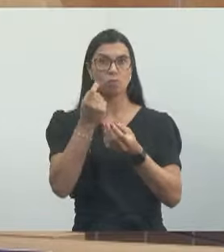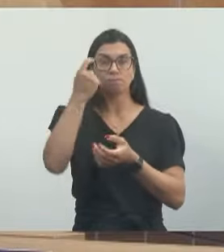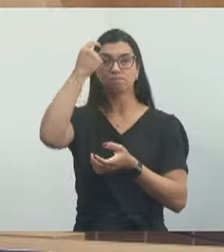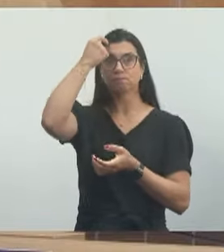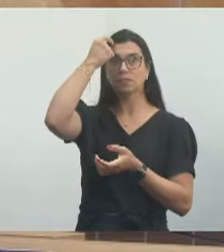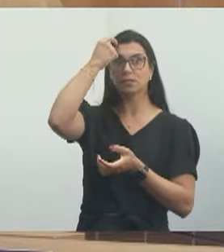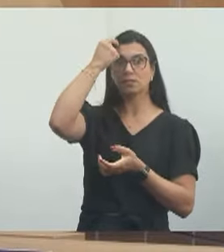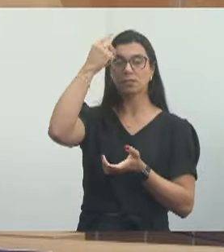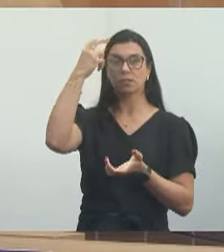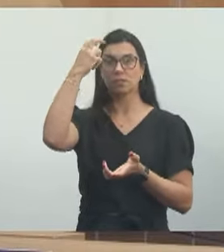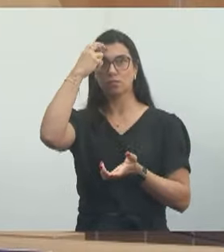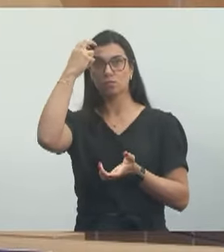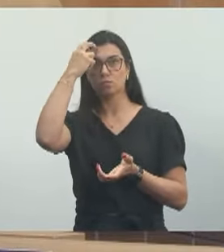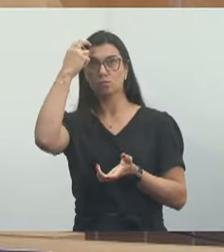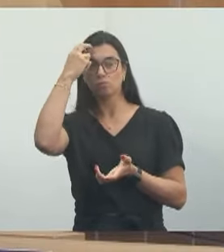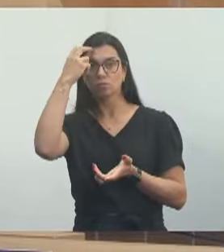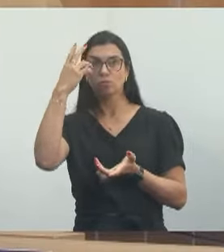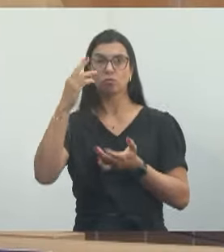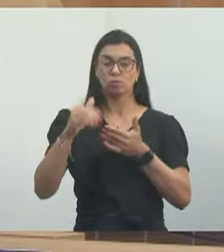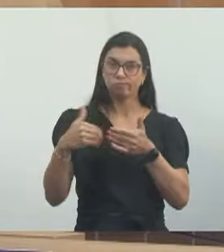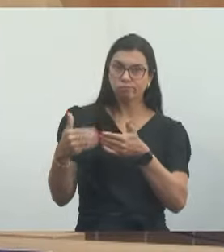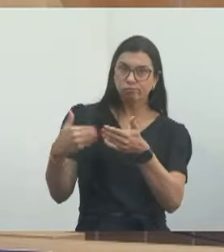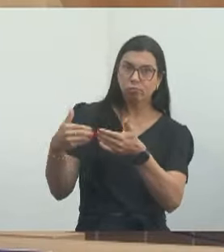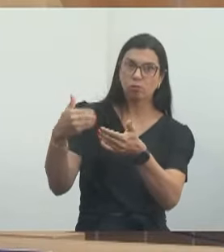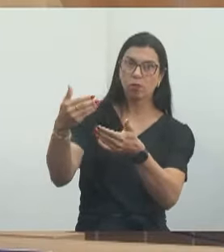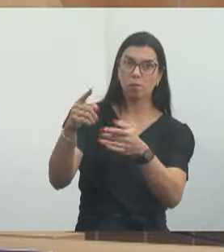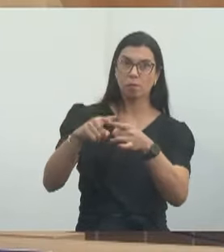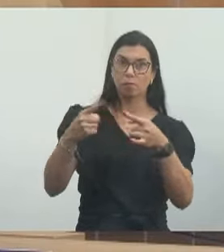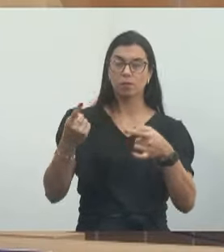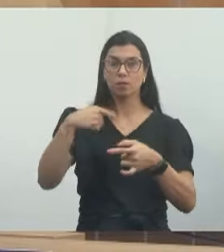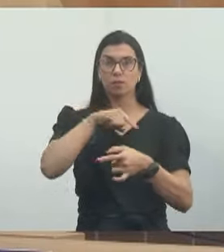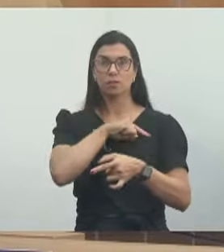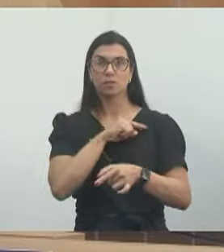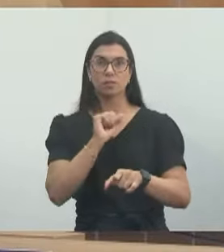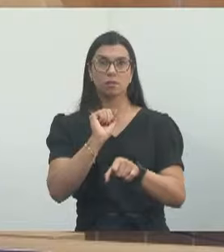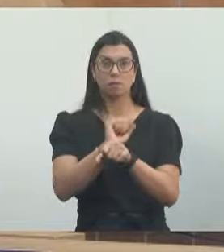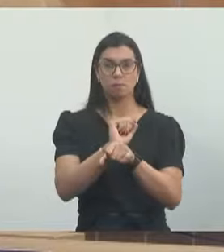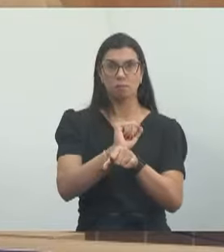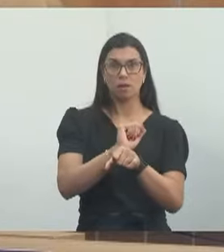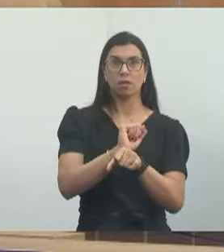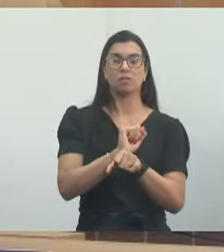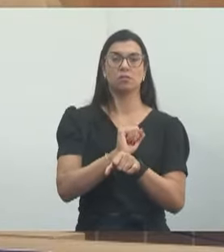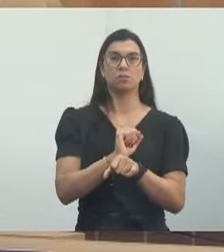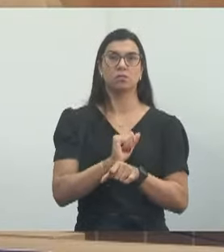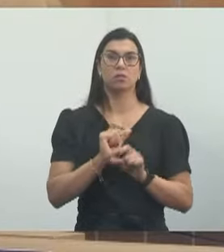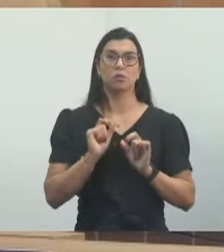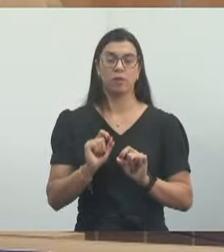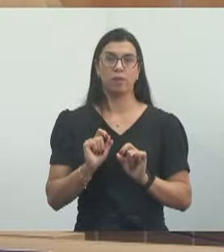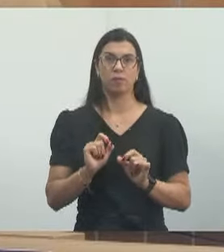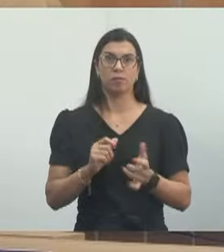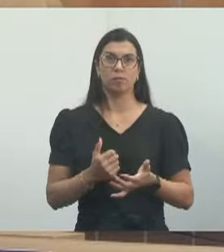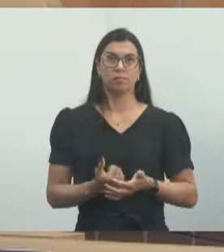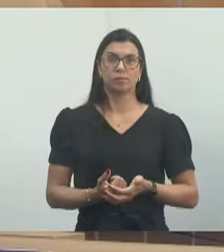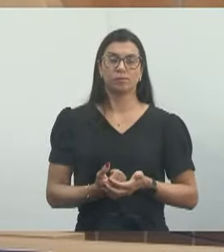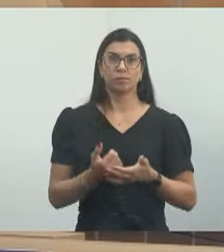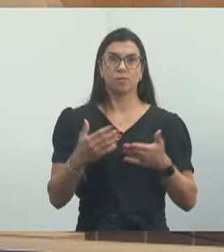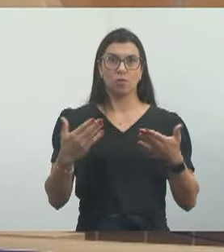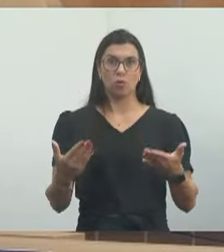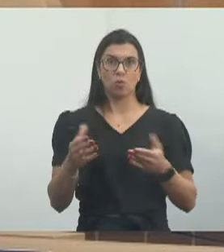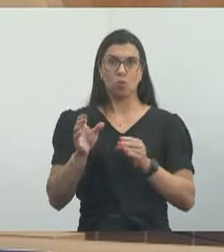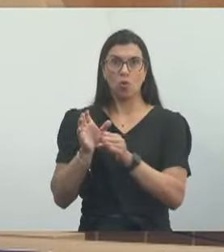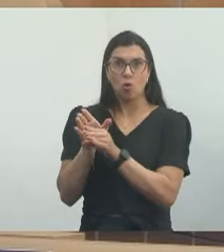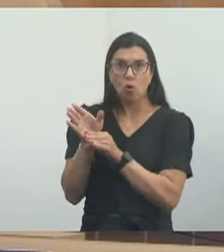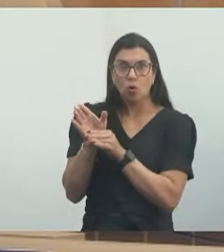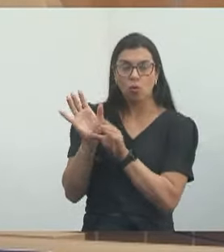pensando na cultura para longos anos, mas nós tivemos uma pausa, porque na composição do